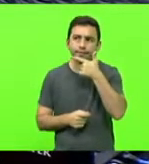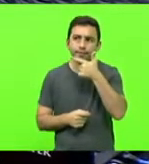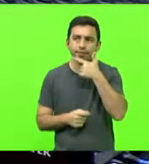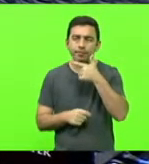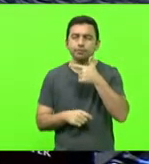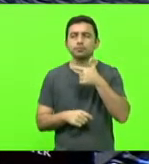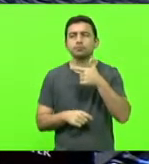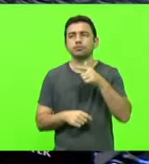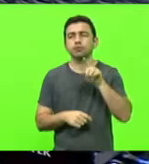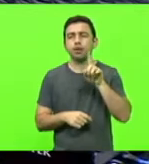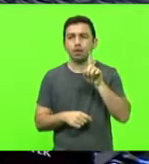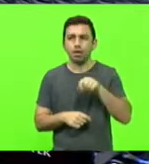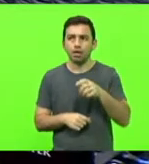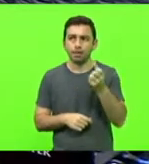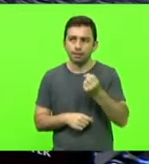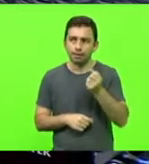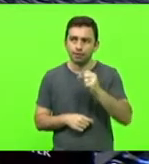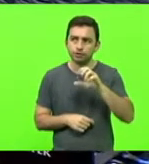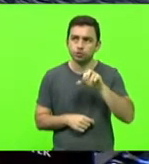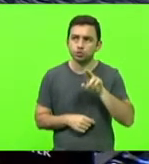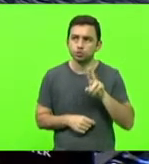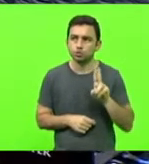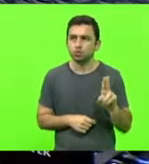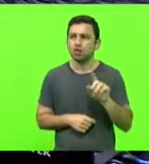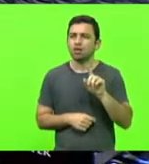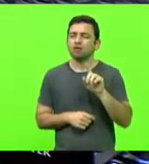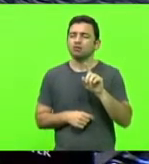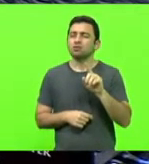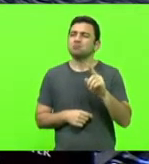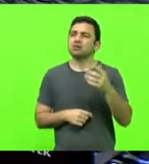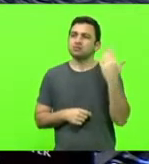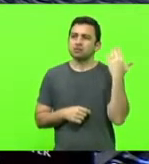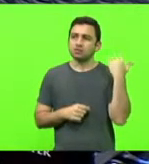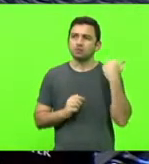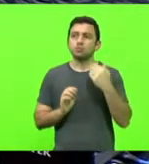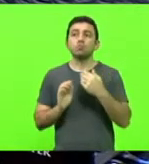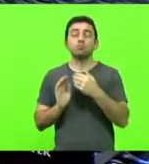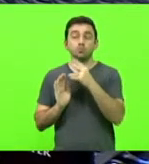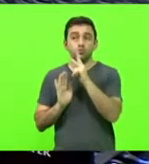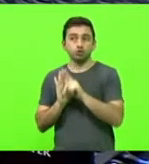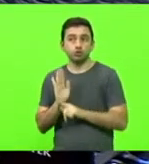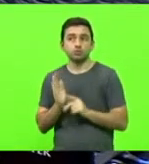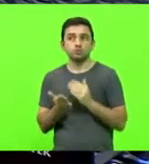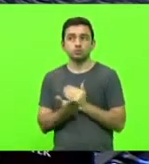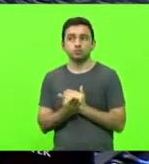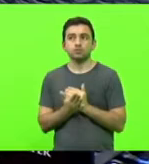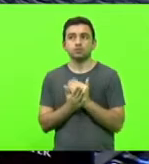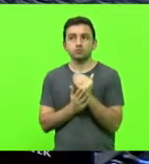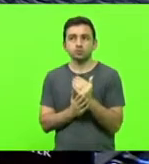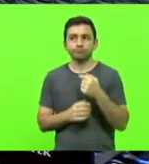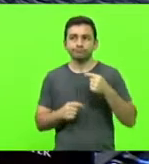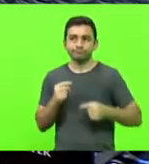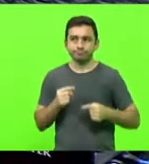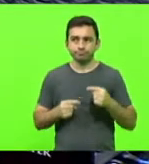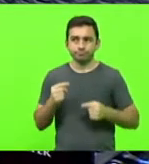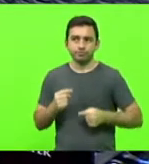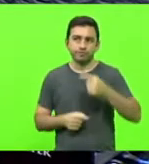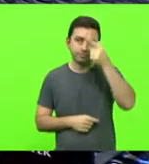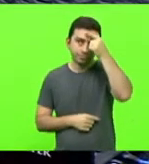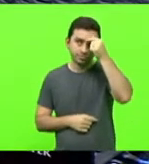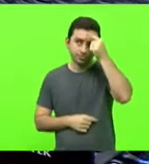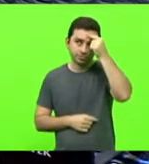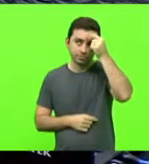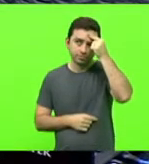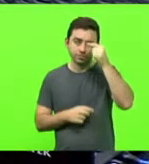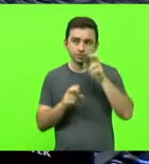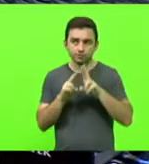cru no estado de Santa Catarina, ele foi um projeto que começou a sua discussão na Universidade Federal aqui do